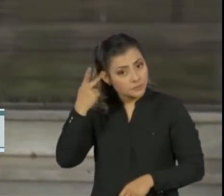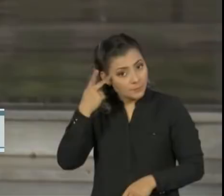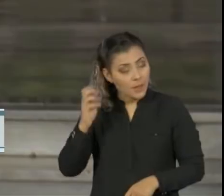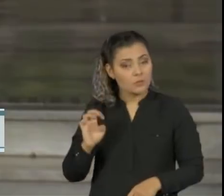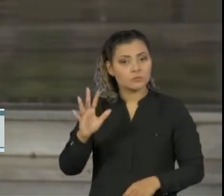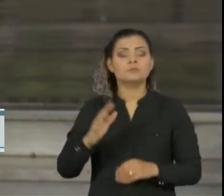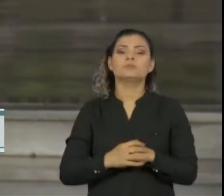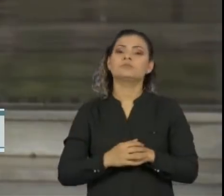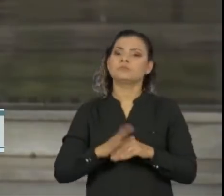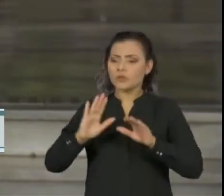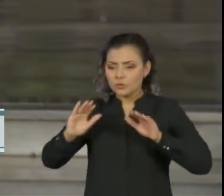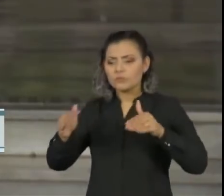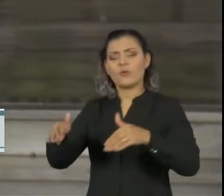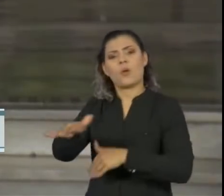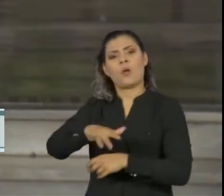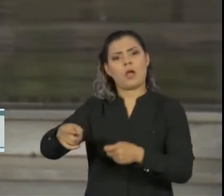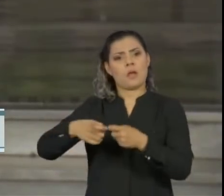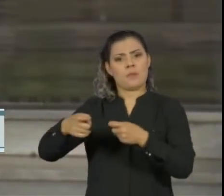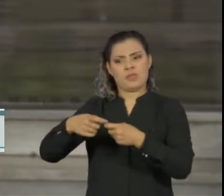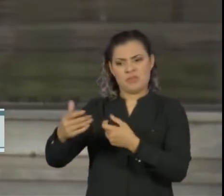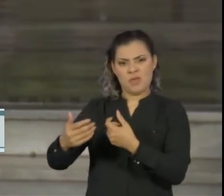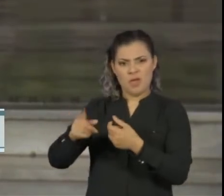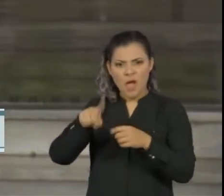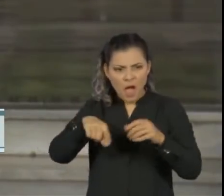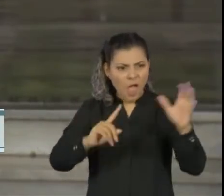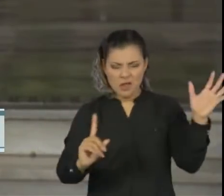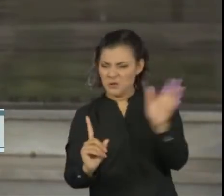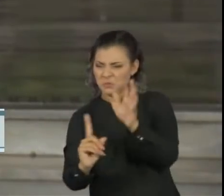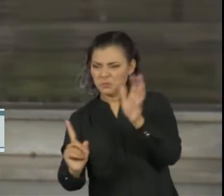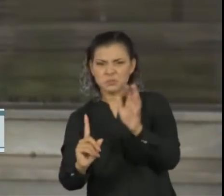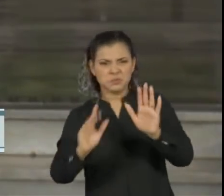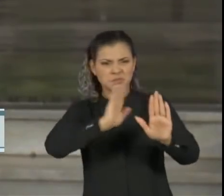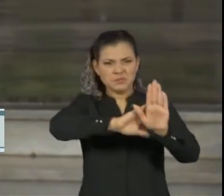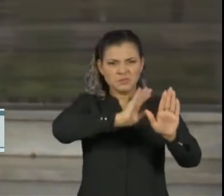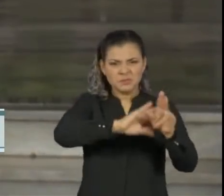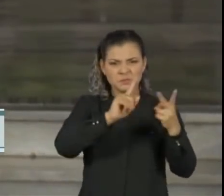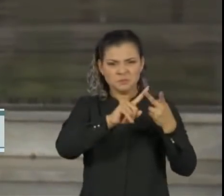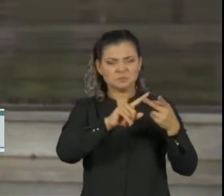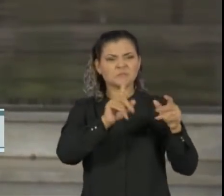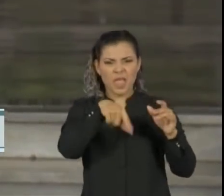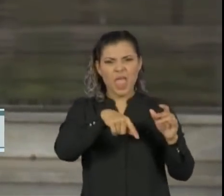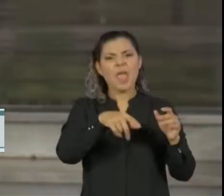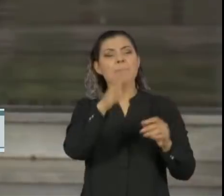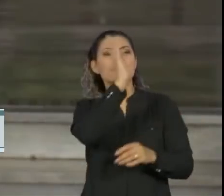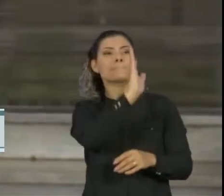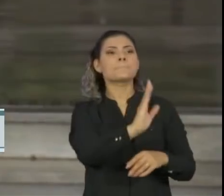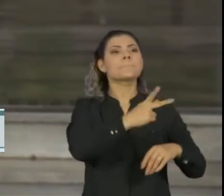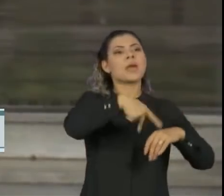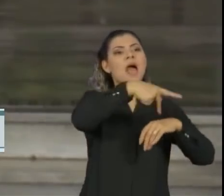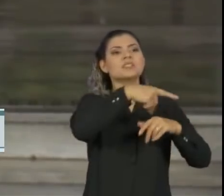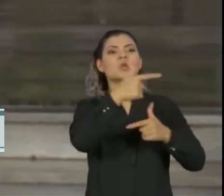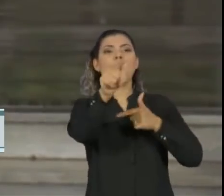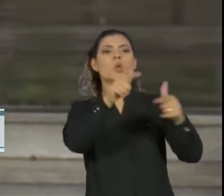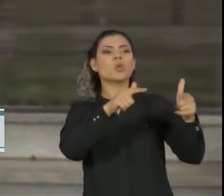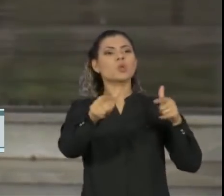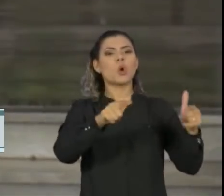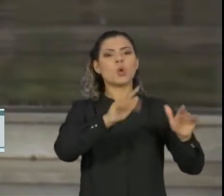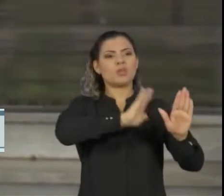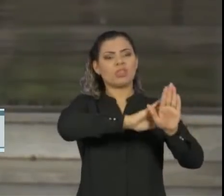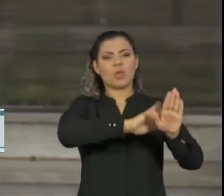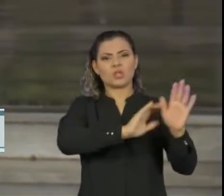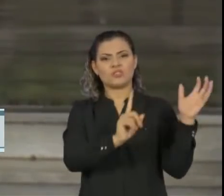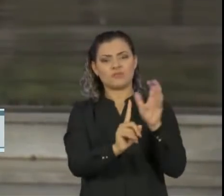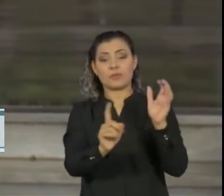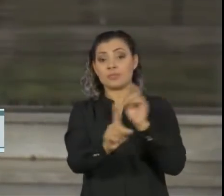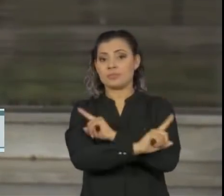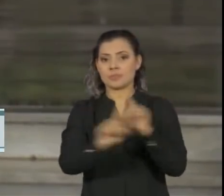tange à medicina, ela não é pautada por ideologias e nem por bandeiras de países. Aonde ela for correta, onde